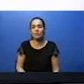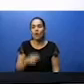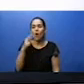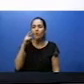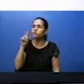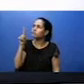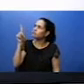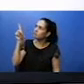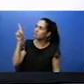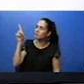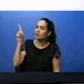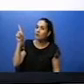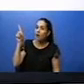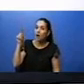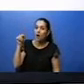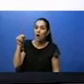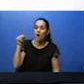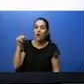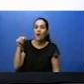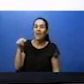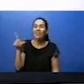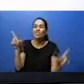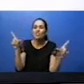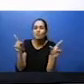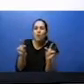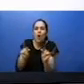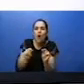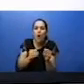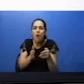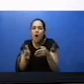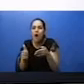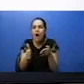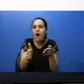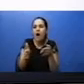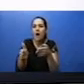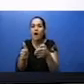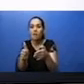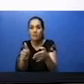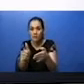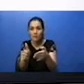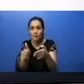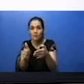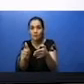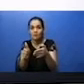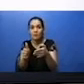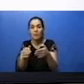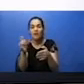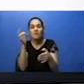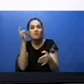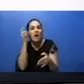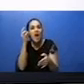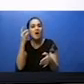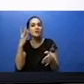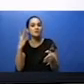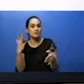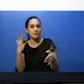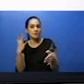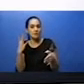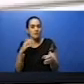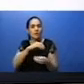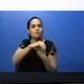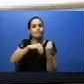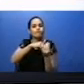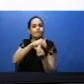né, o catalisador, ele diminui o caminho, né, ele facilita o caminho para que uma reação química